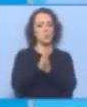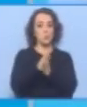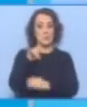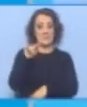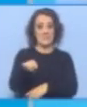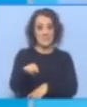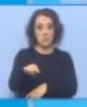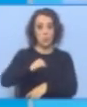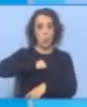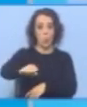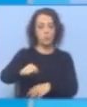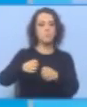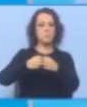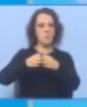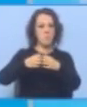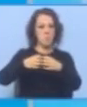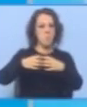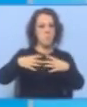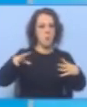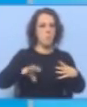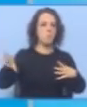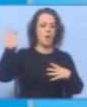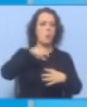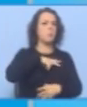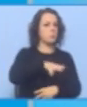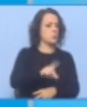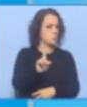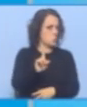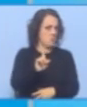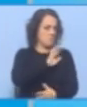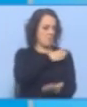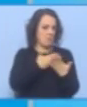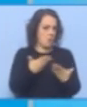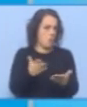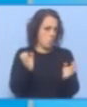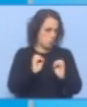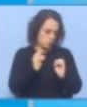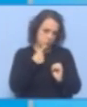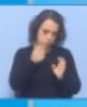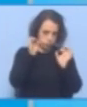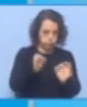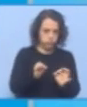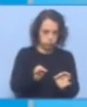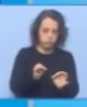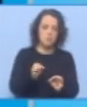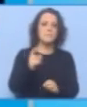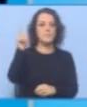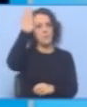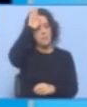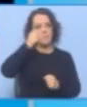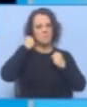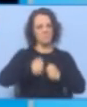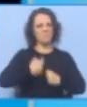vez mais apoio em vários países, não em Portugal, até agora, não é? Isso temos que reconhecer, e o Papa tem-se oposto